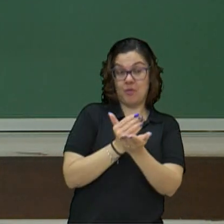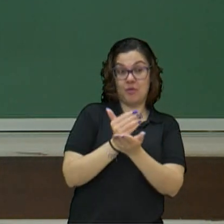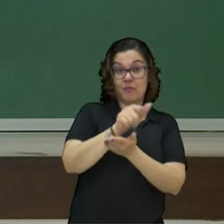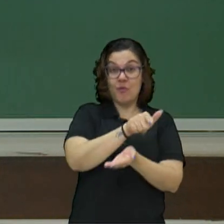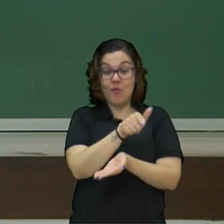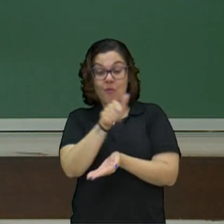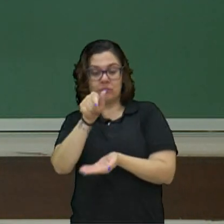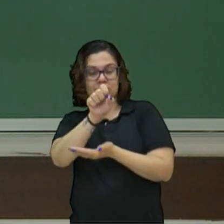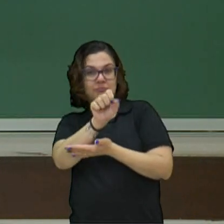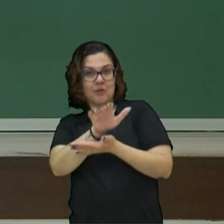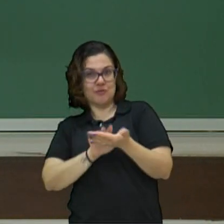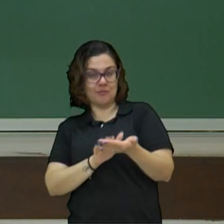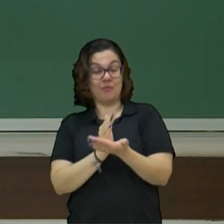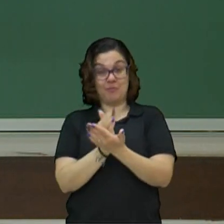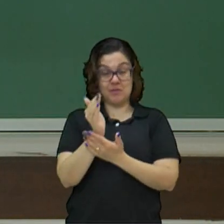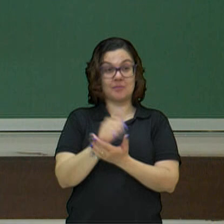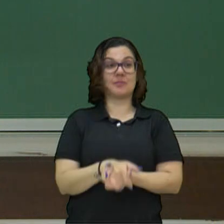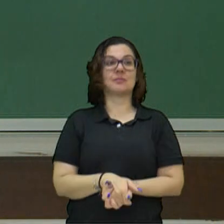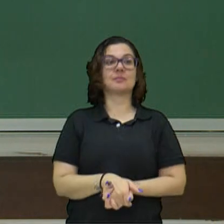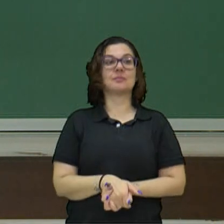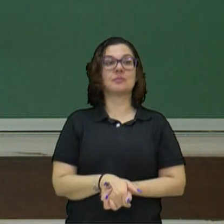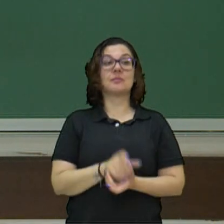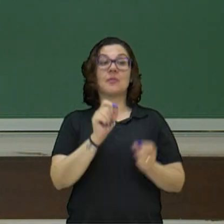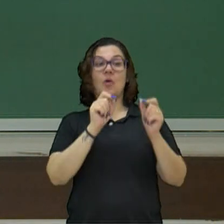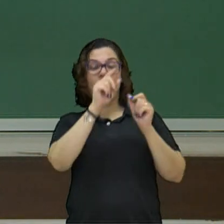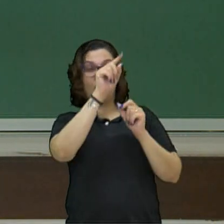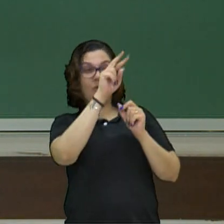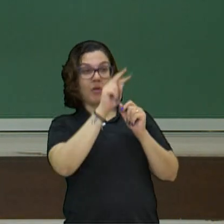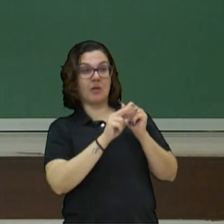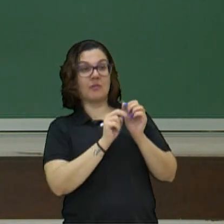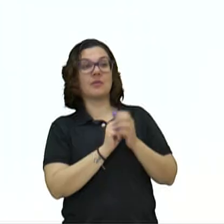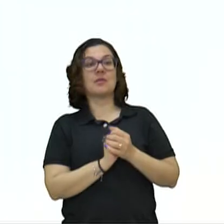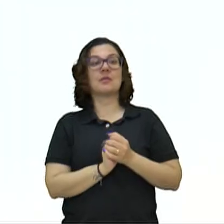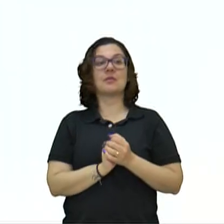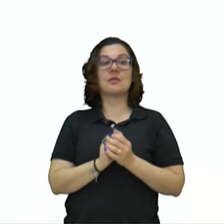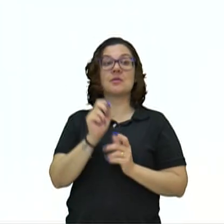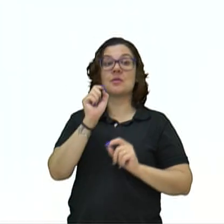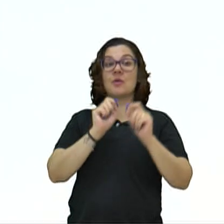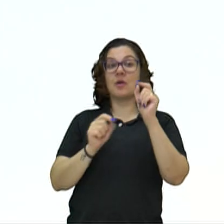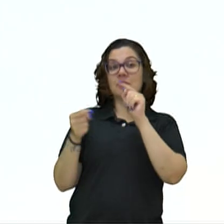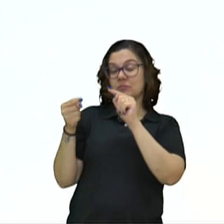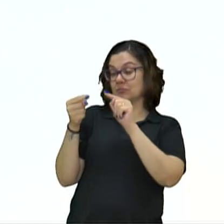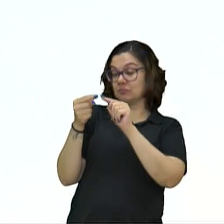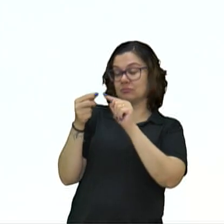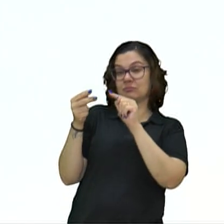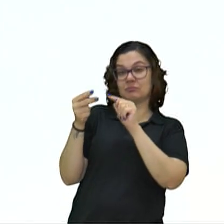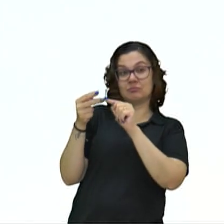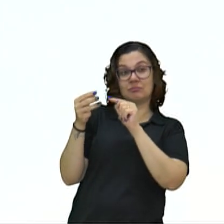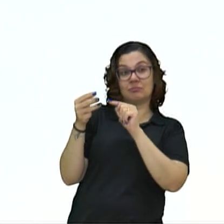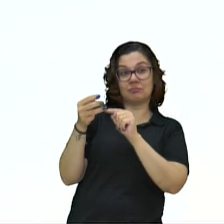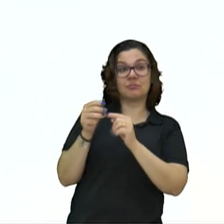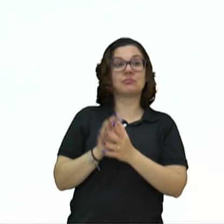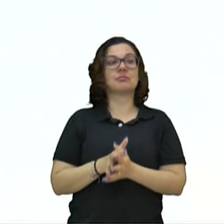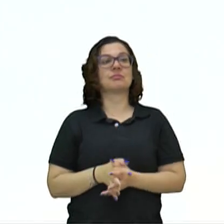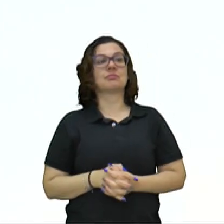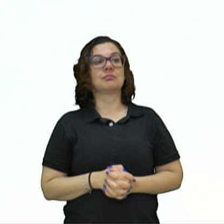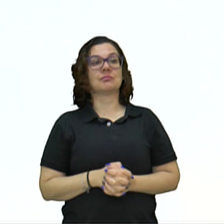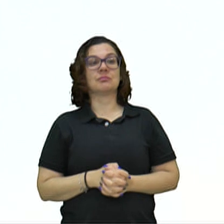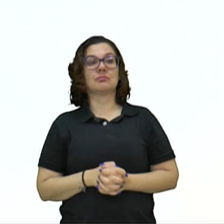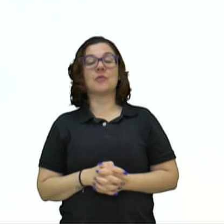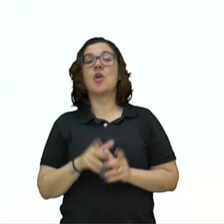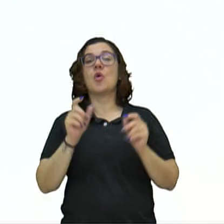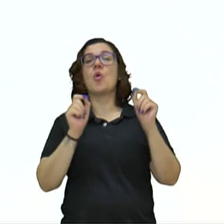fazer uma atividade ok vamos ver atividades sejam identificar em cada imagem que vai aparecer aqui abaixo